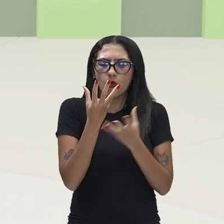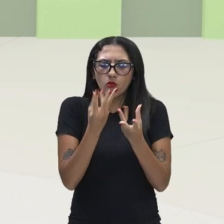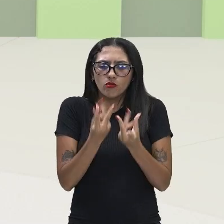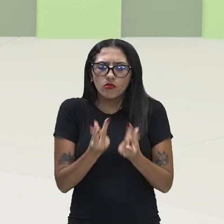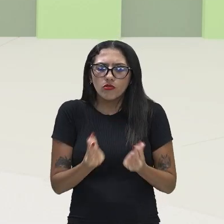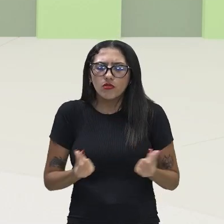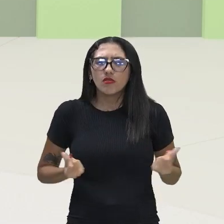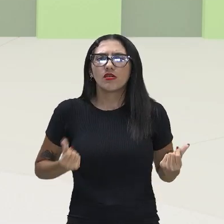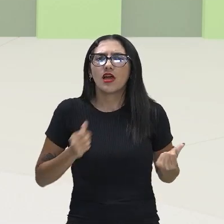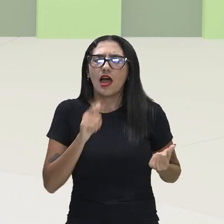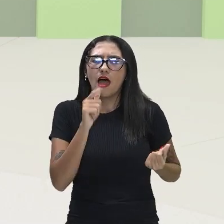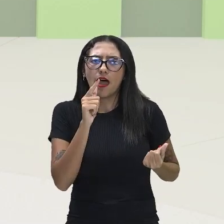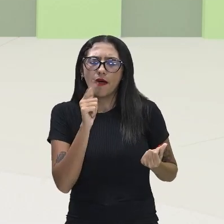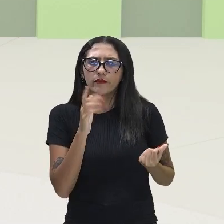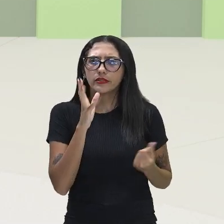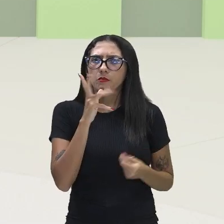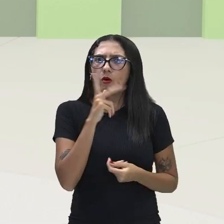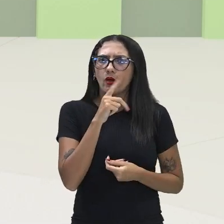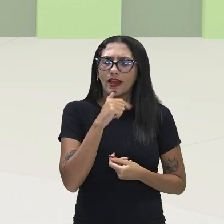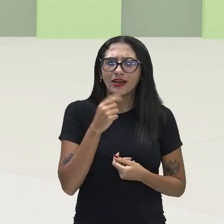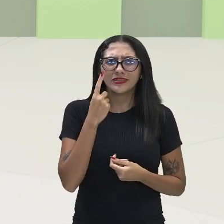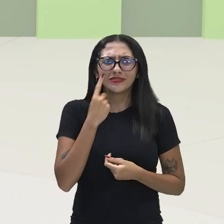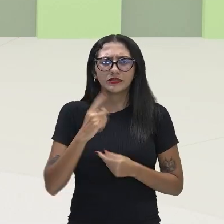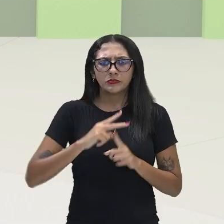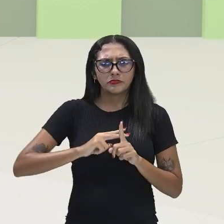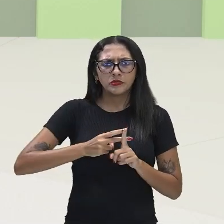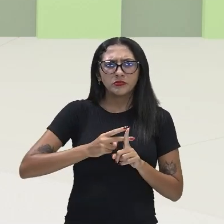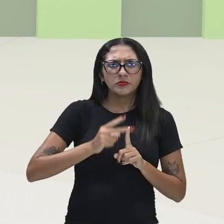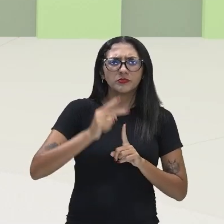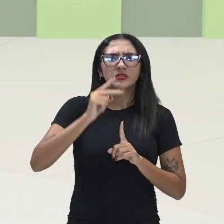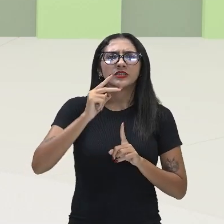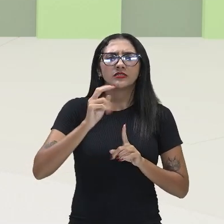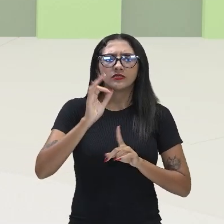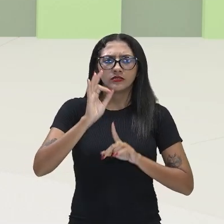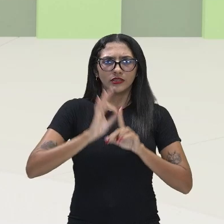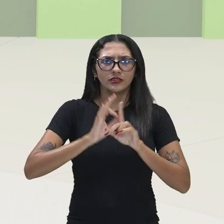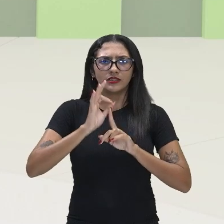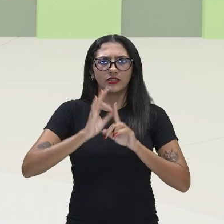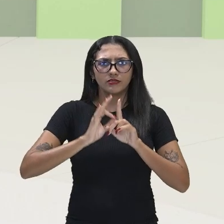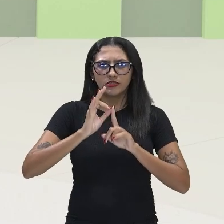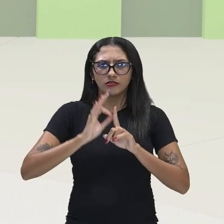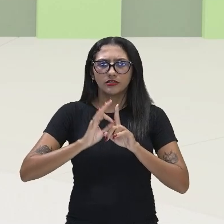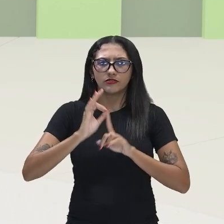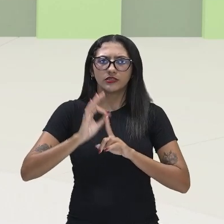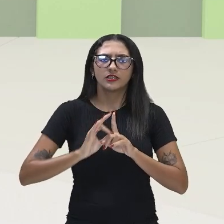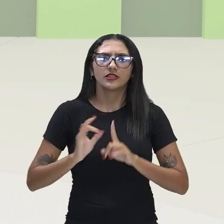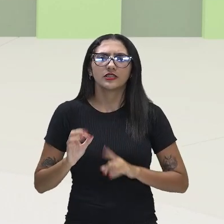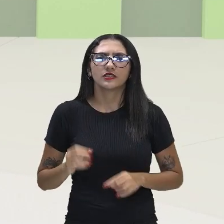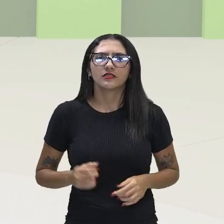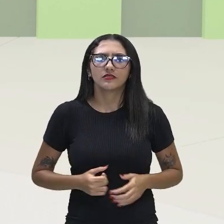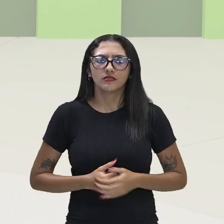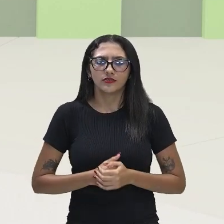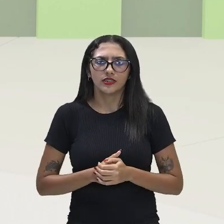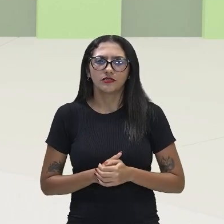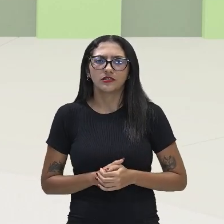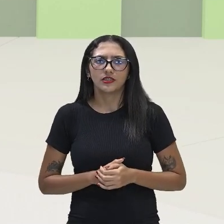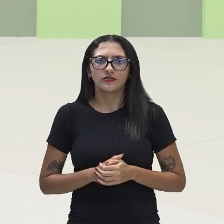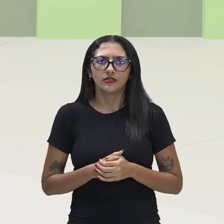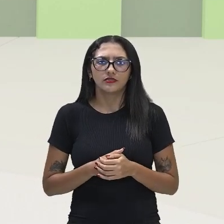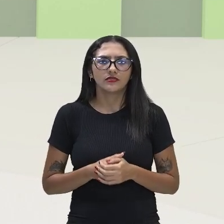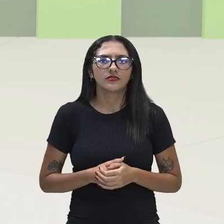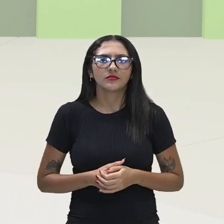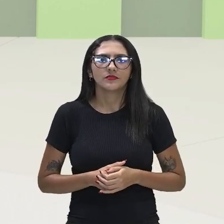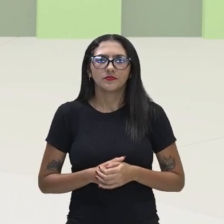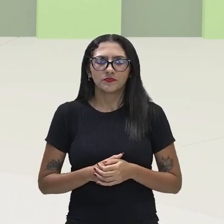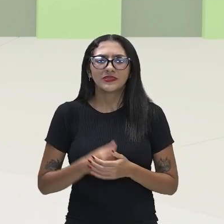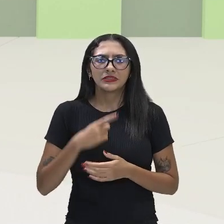está ficando maior, né? Ou seja, ela está ficando mais quente, muito mais quente do que a